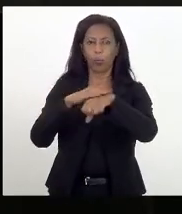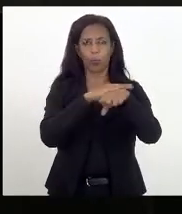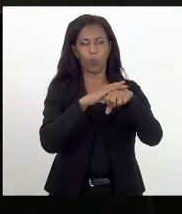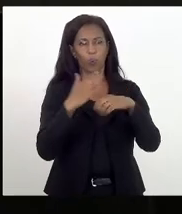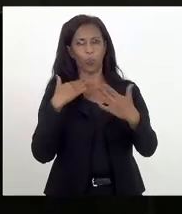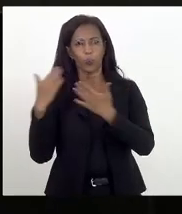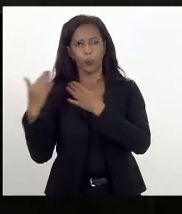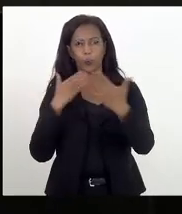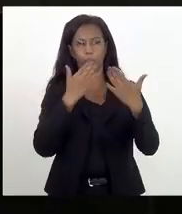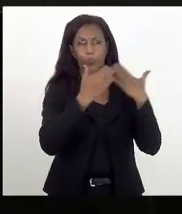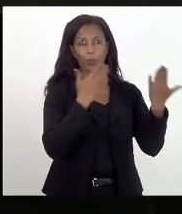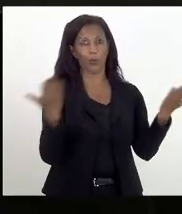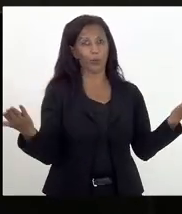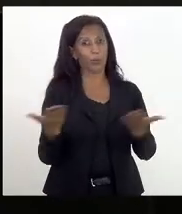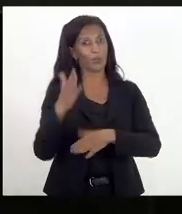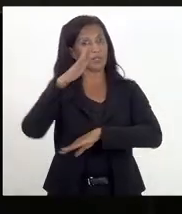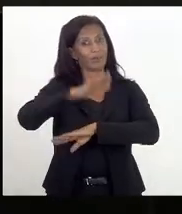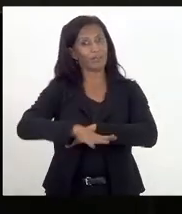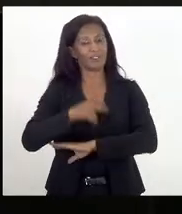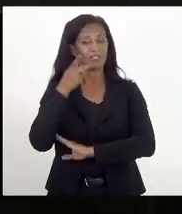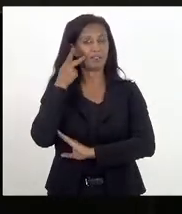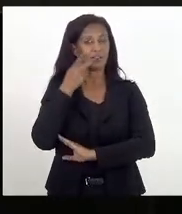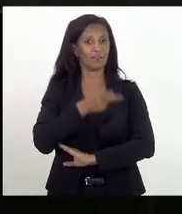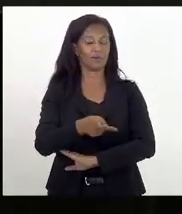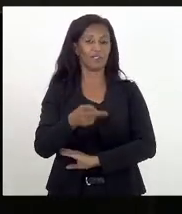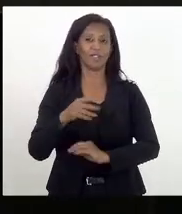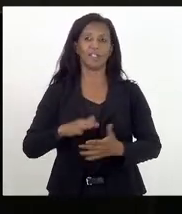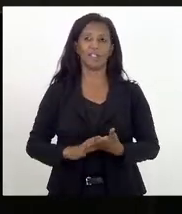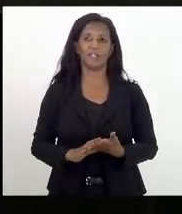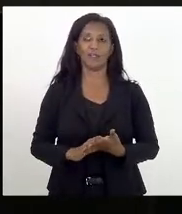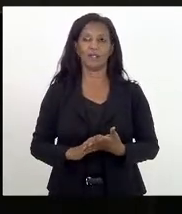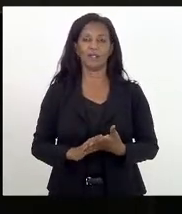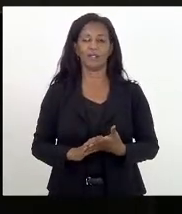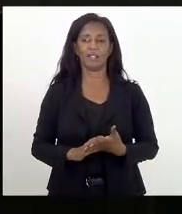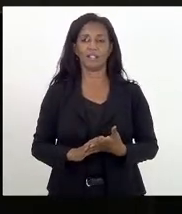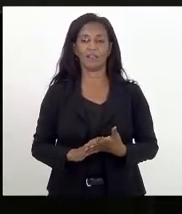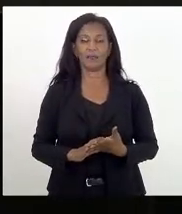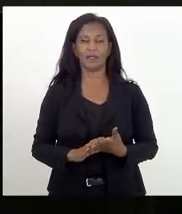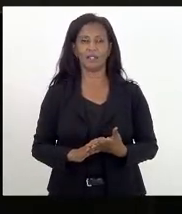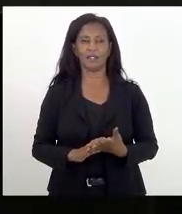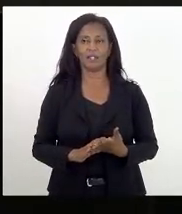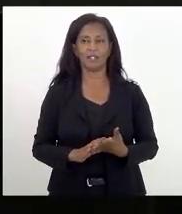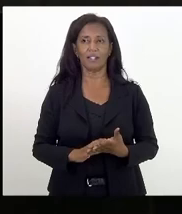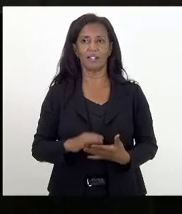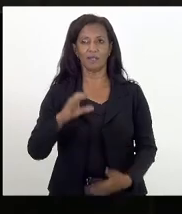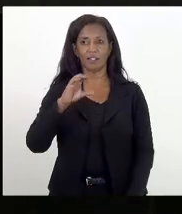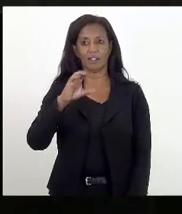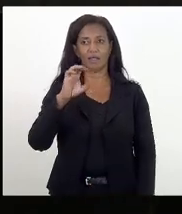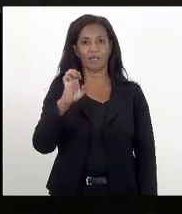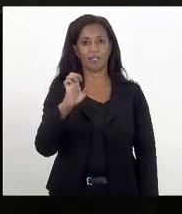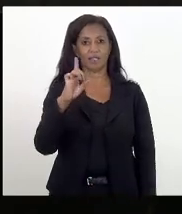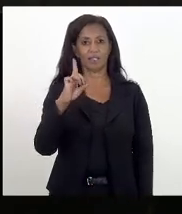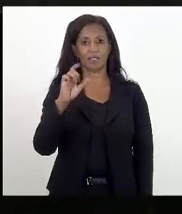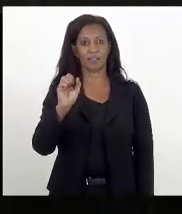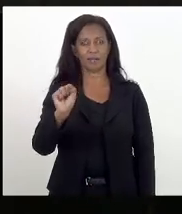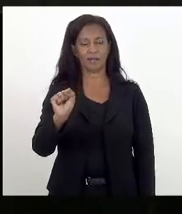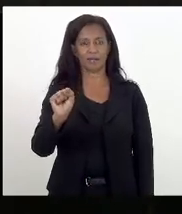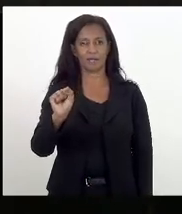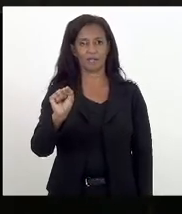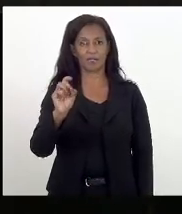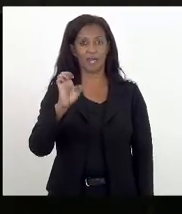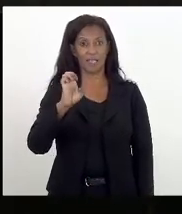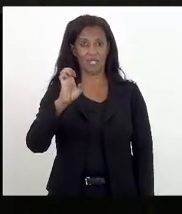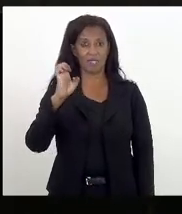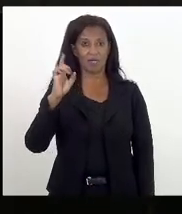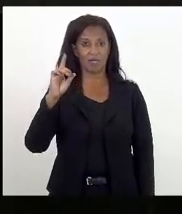desde então e ainda hoje à tarde vou visitar a Companhia Estadual de saneamento do Rio de Janeiro a Cedae E